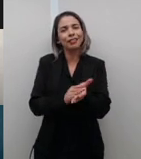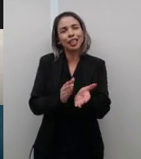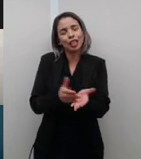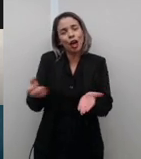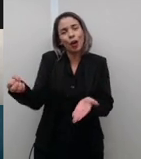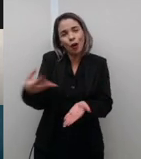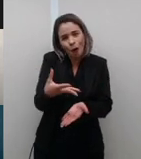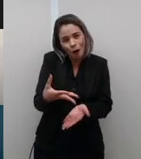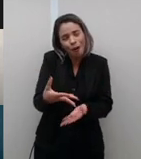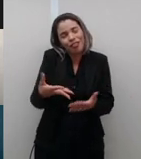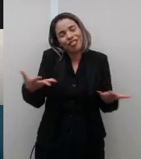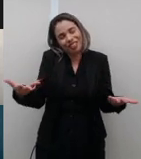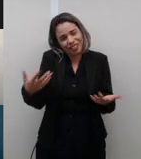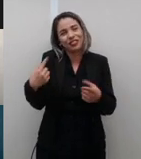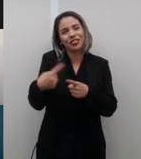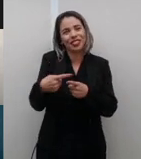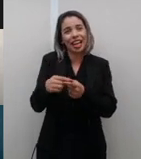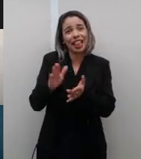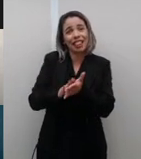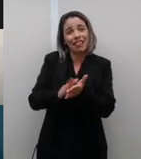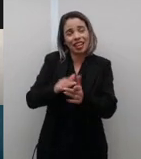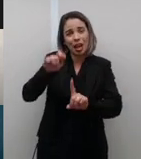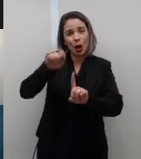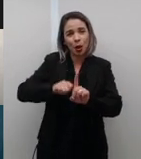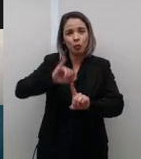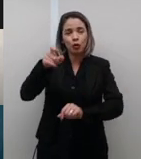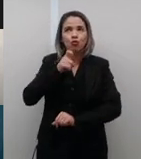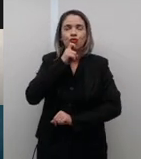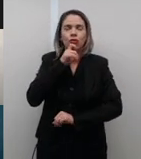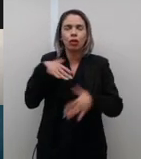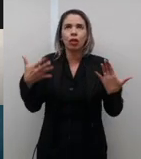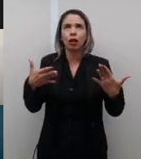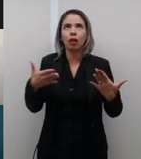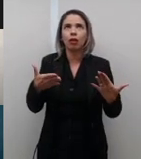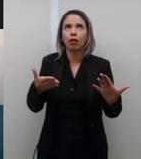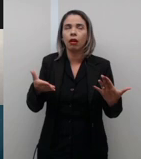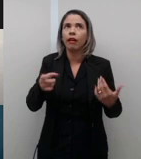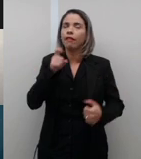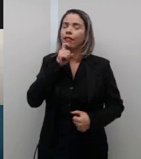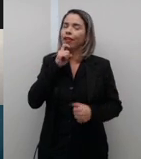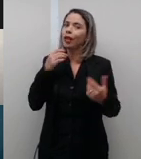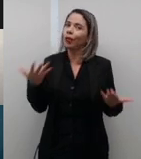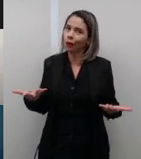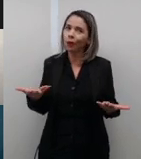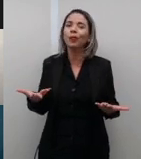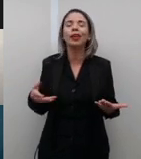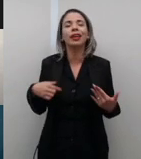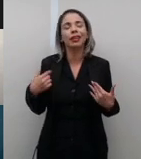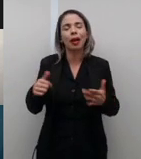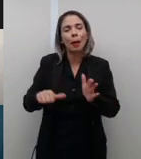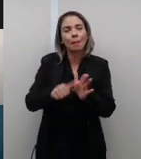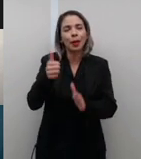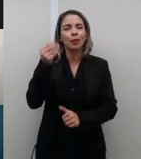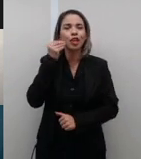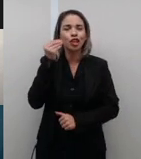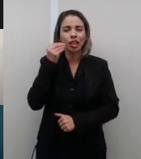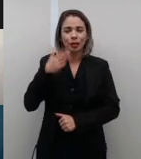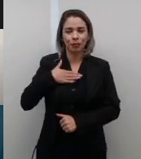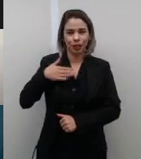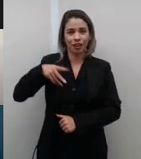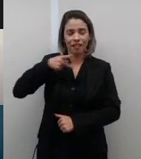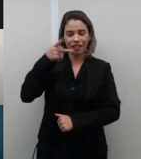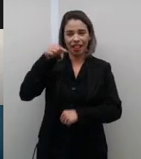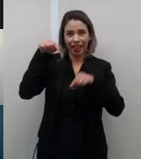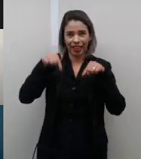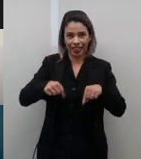é aniversário em julho, né? E também, senhor presidente, como essa é a minha primeira oportunidade de falar aqui nesta sessão, eu